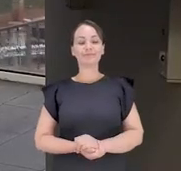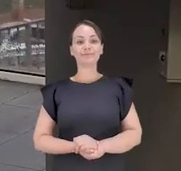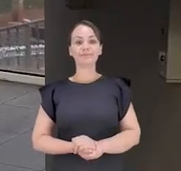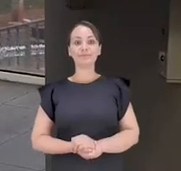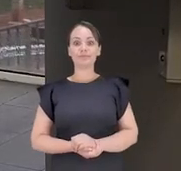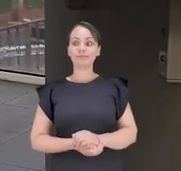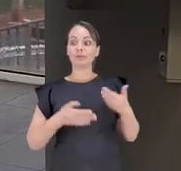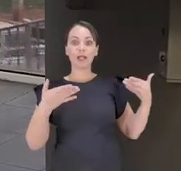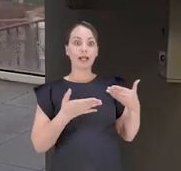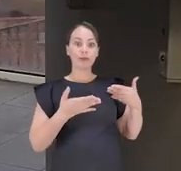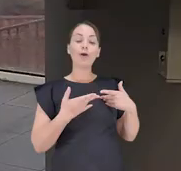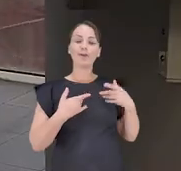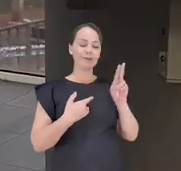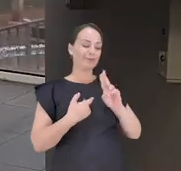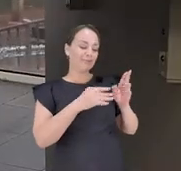Agora já vou colocar a mão.